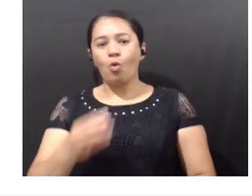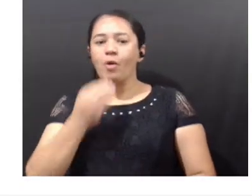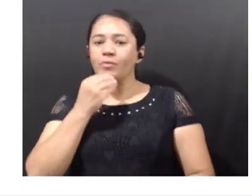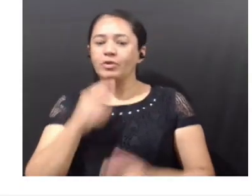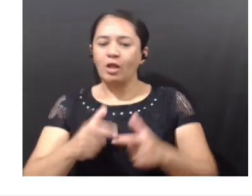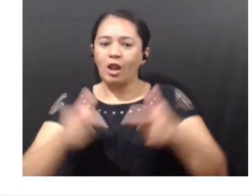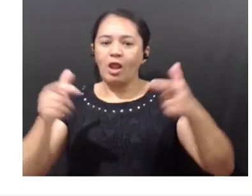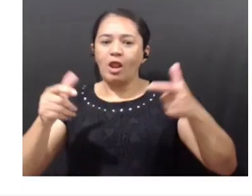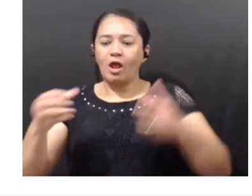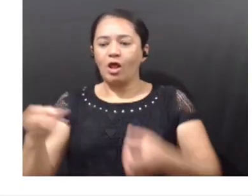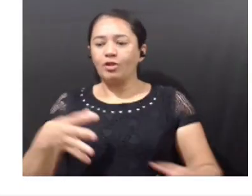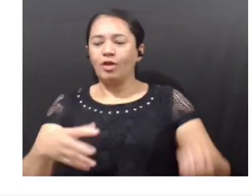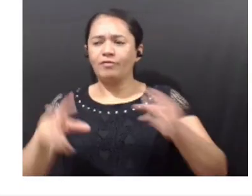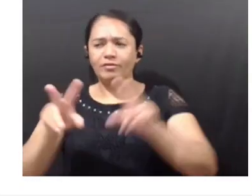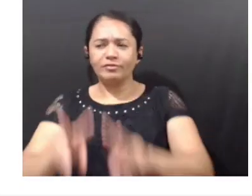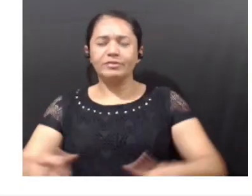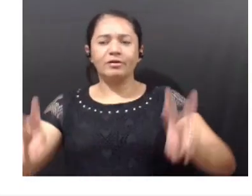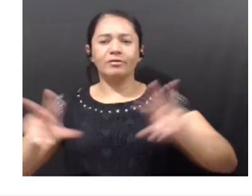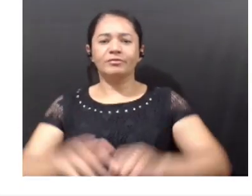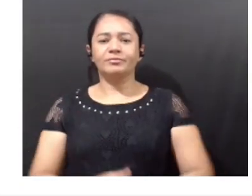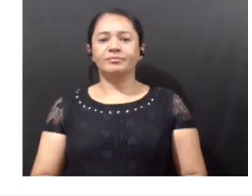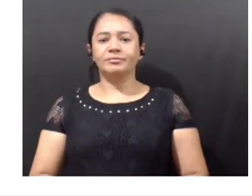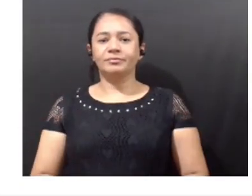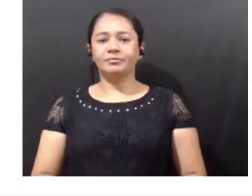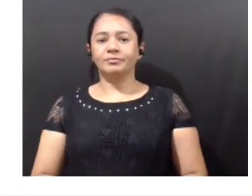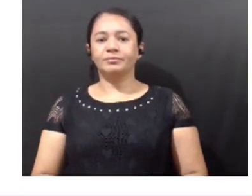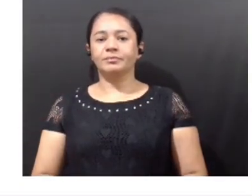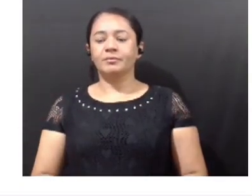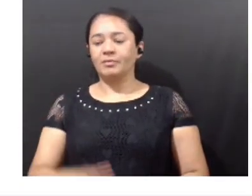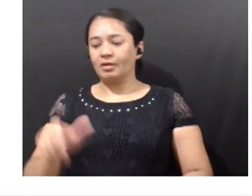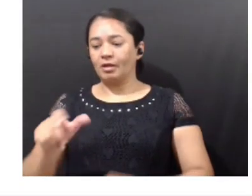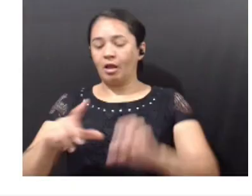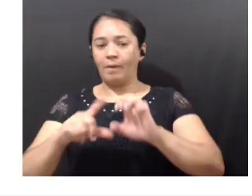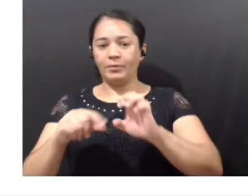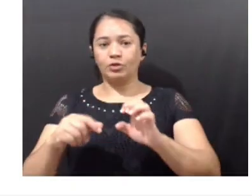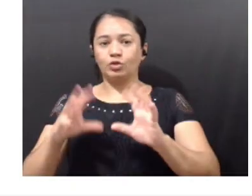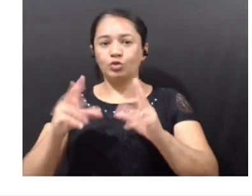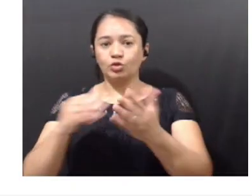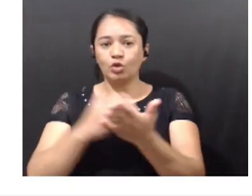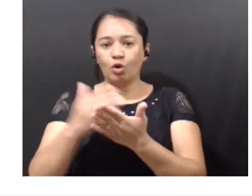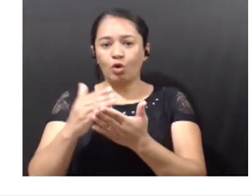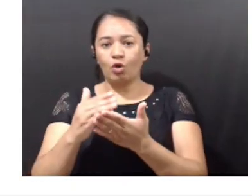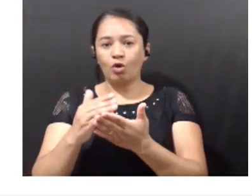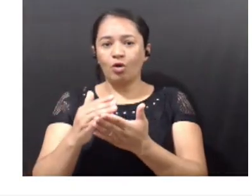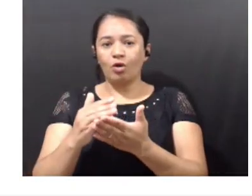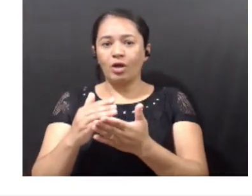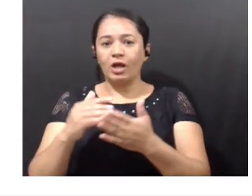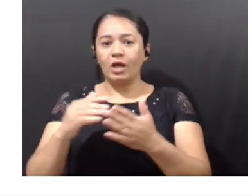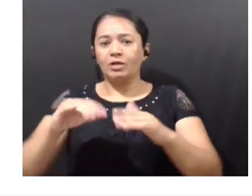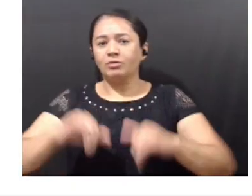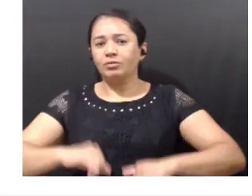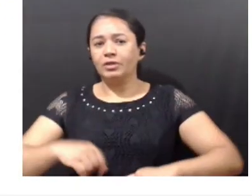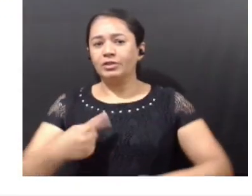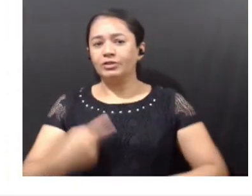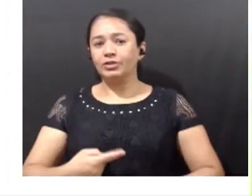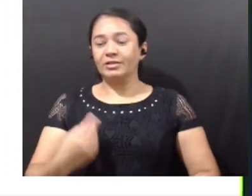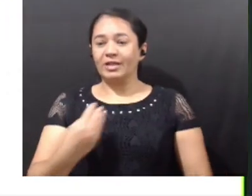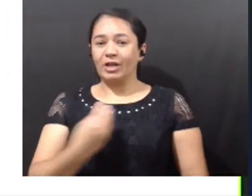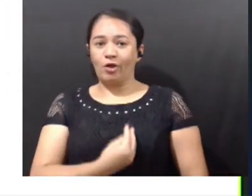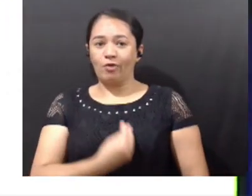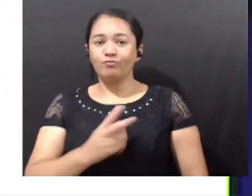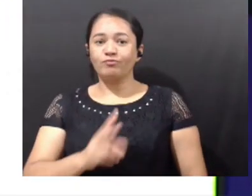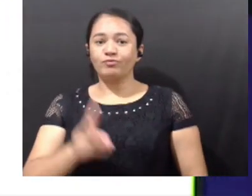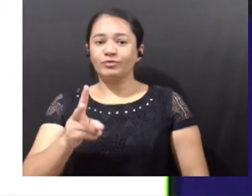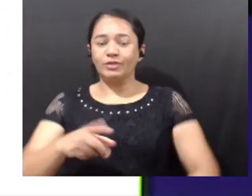do negócio? Como a maior parte dos empreendedores, todo mundo começa com uma dor. A nossa dor era a sobrevivência. Então, naquele momento, ainda não